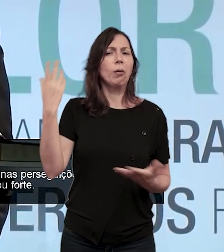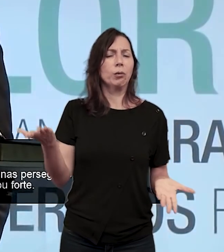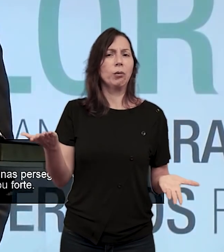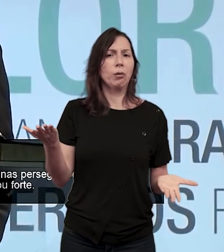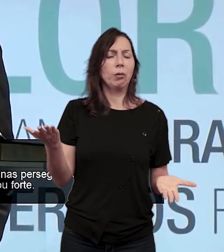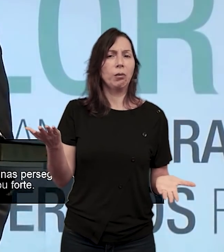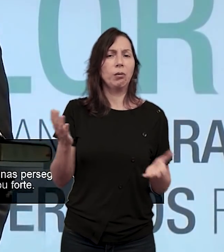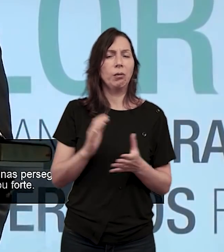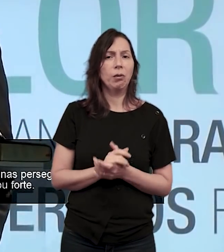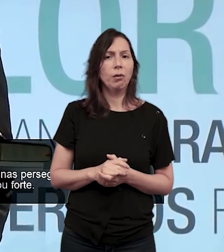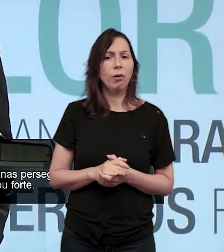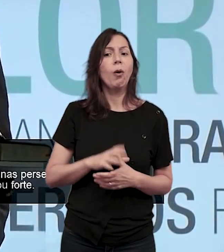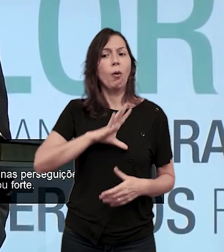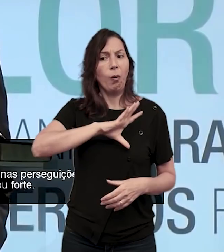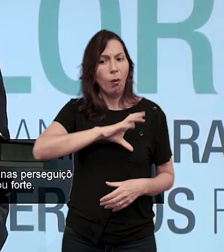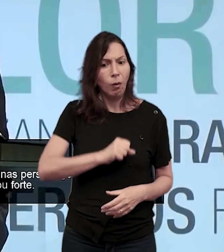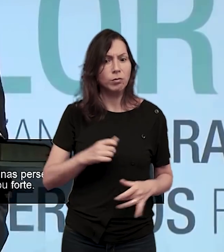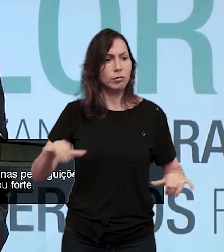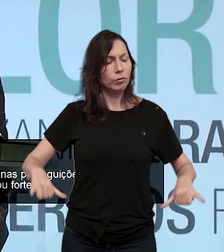Ou no mínimo é um masoquista.